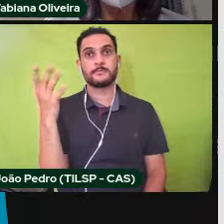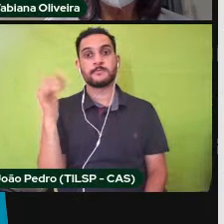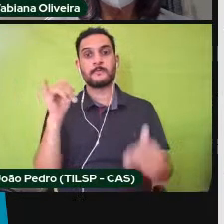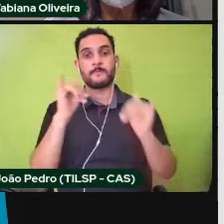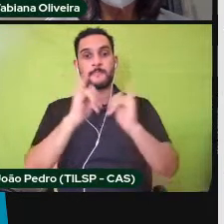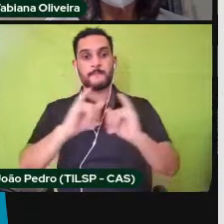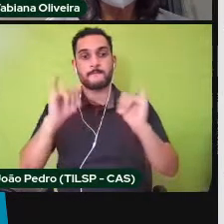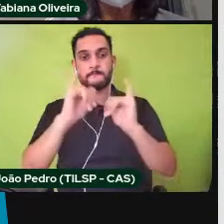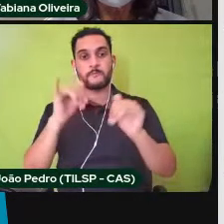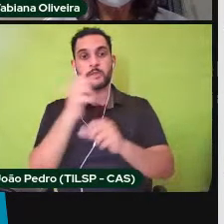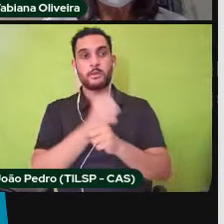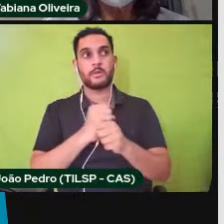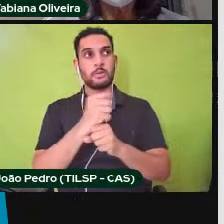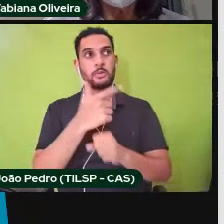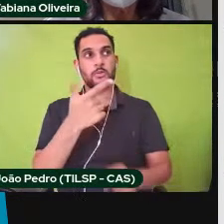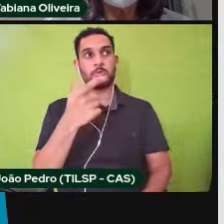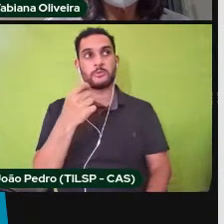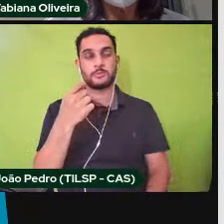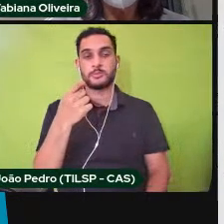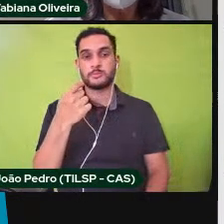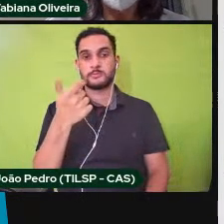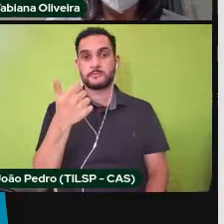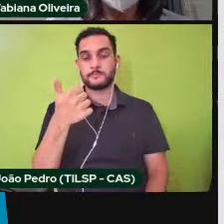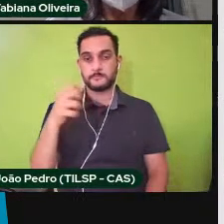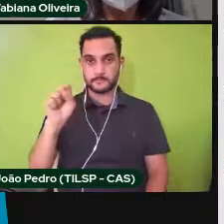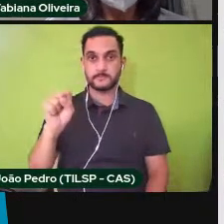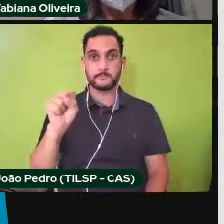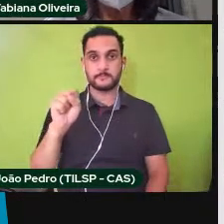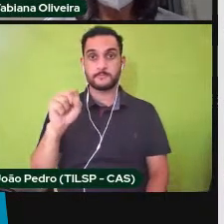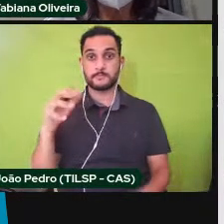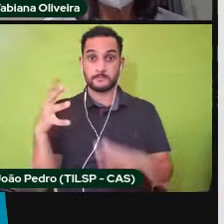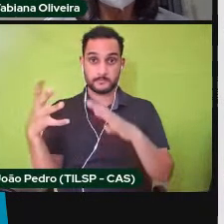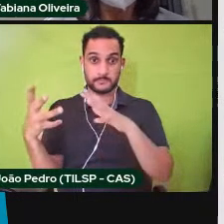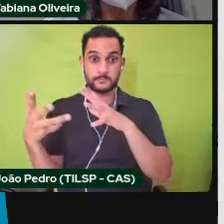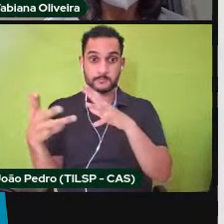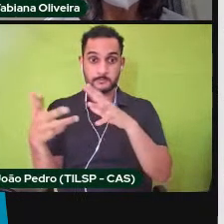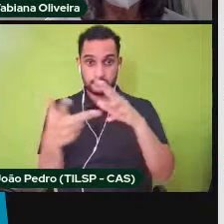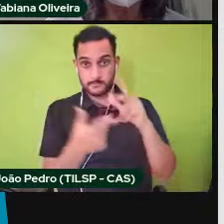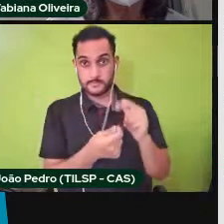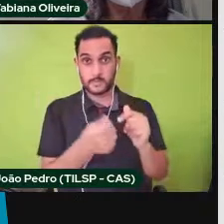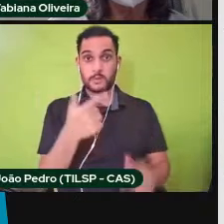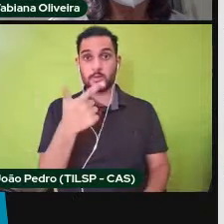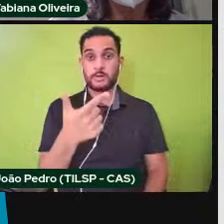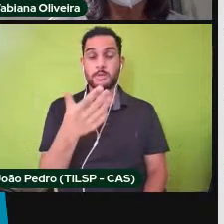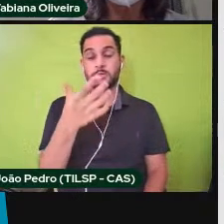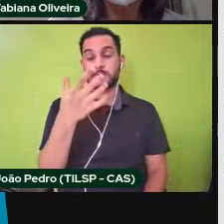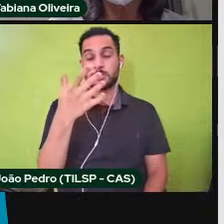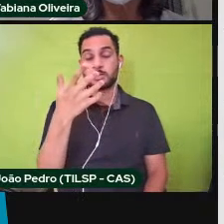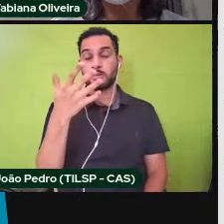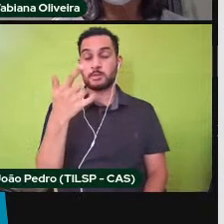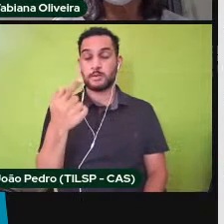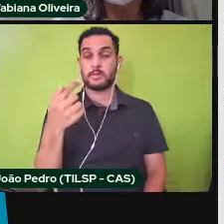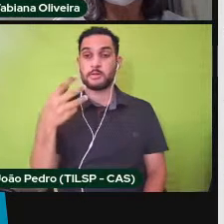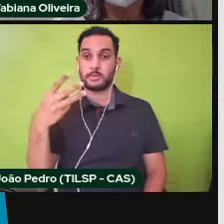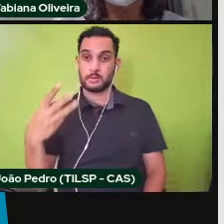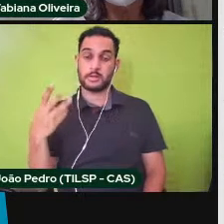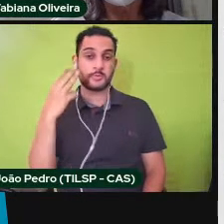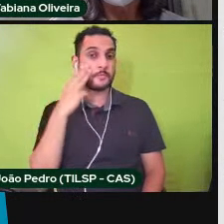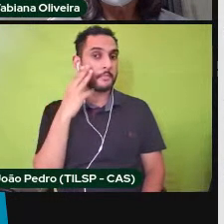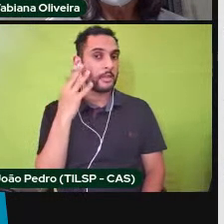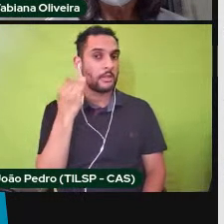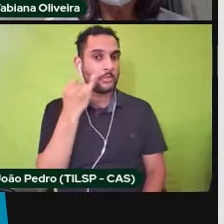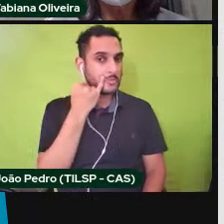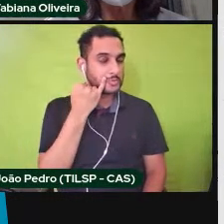publicação de 2018, em que, no mundo, 263 milhões de jovens e crianças estão fora da